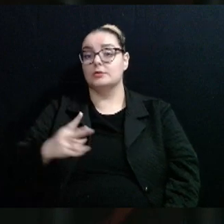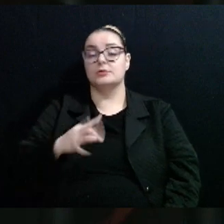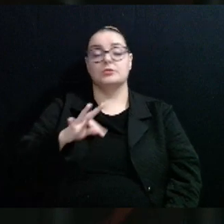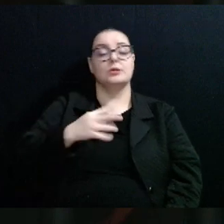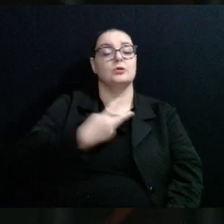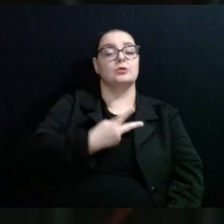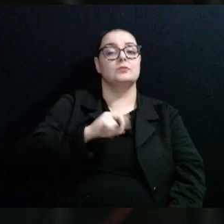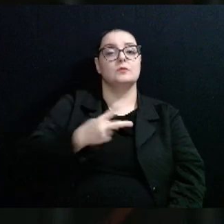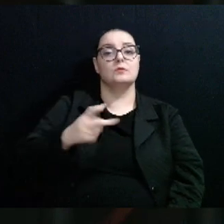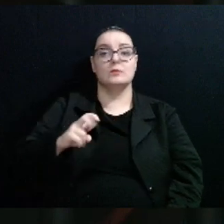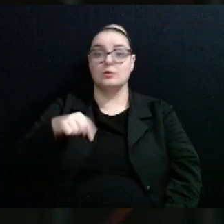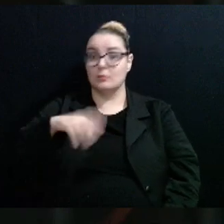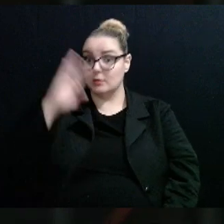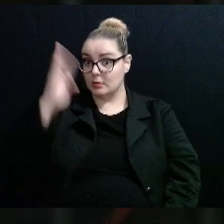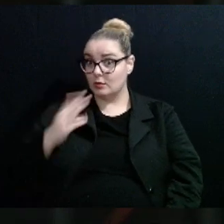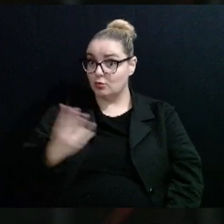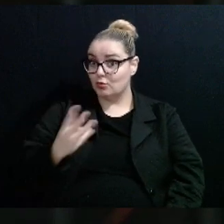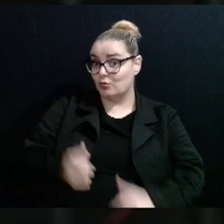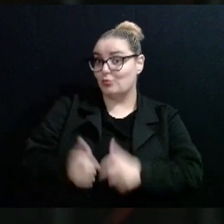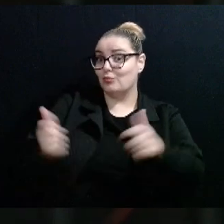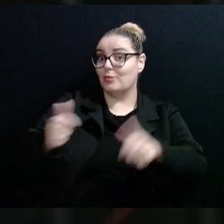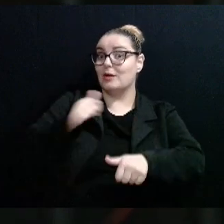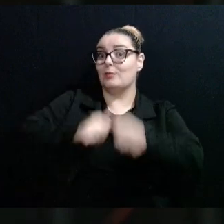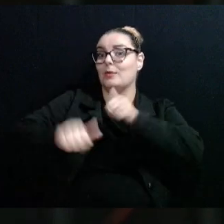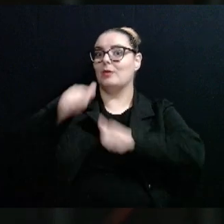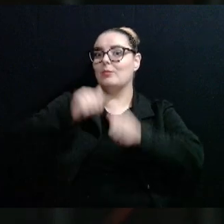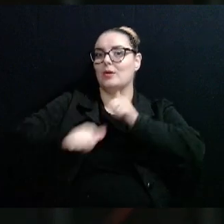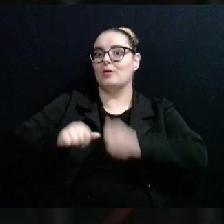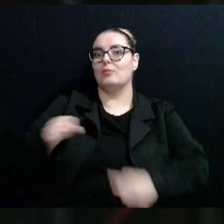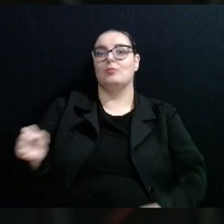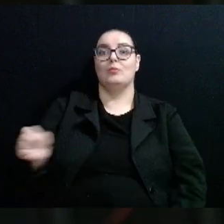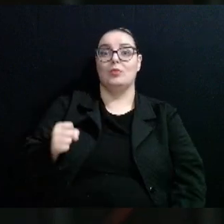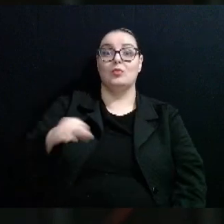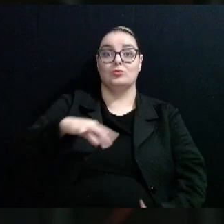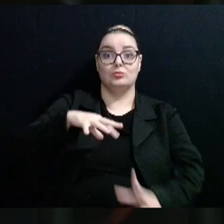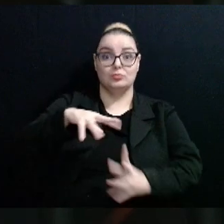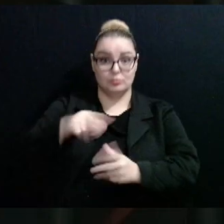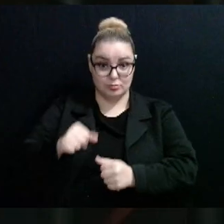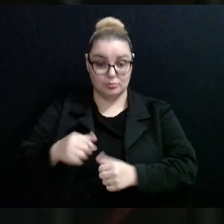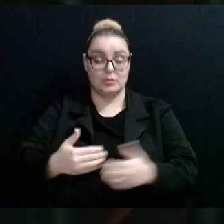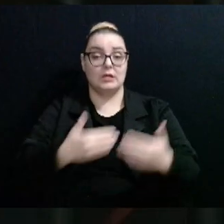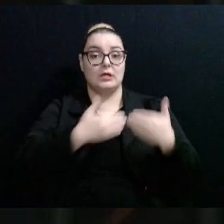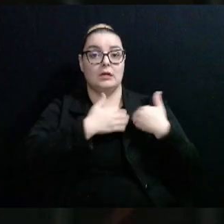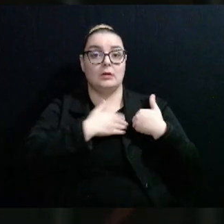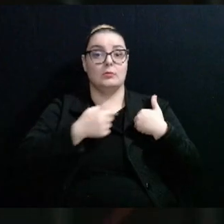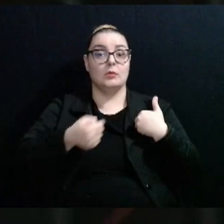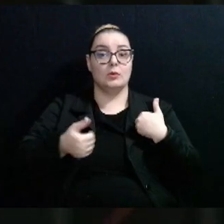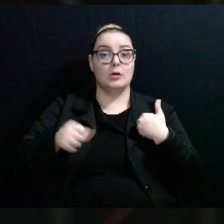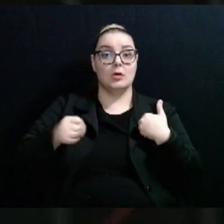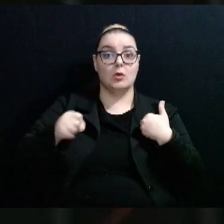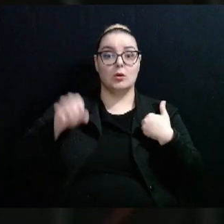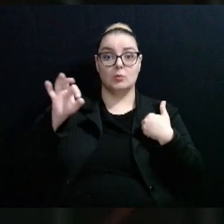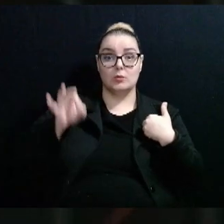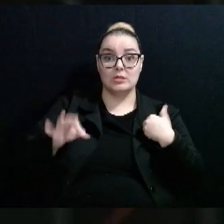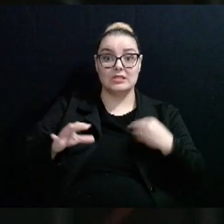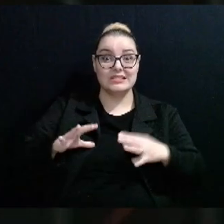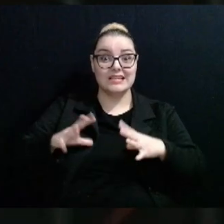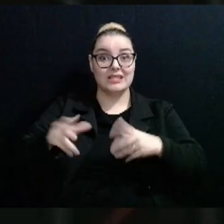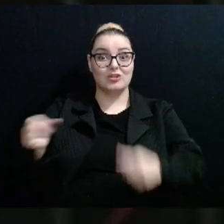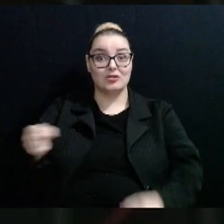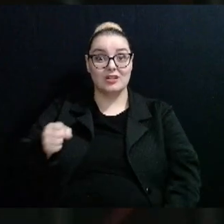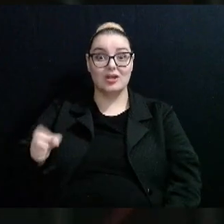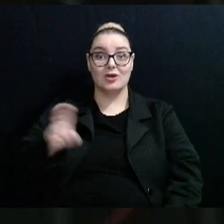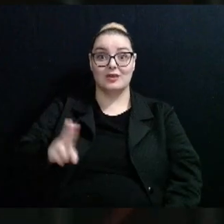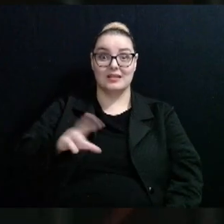o terceiro maior consumidor de cerveja do mundo, responsável por quase 8% de toda a cerveja consumida no